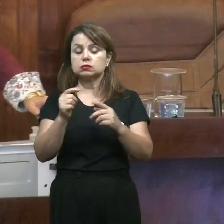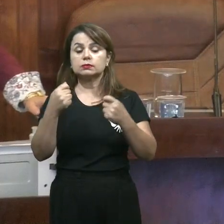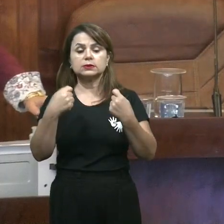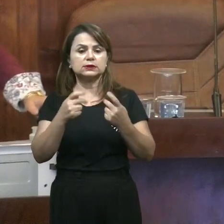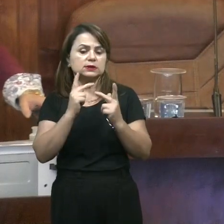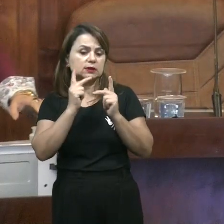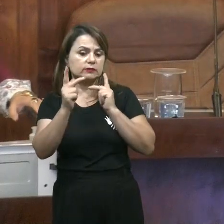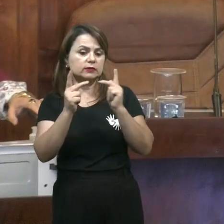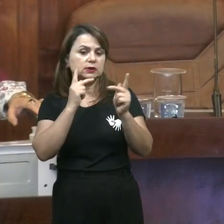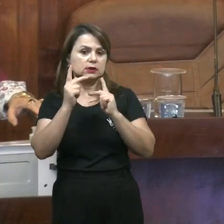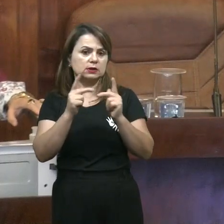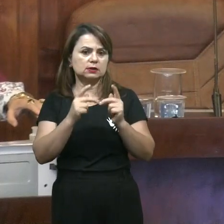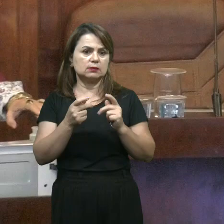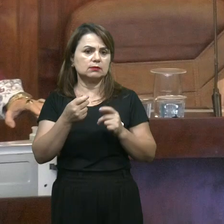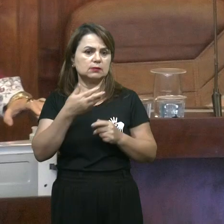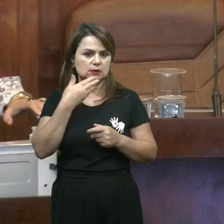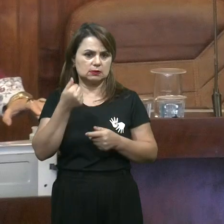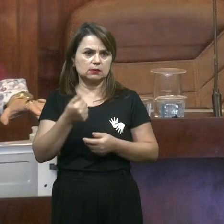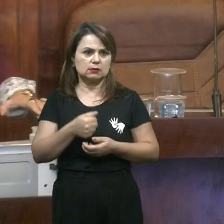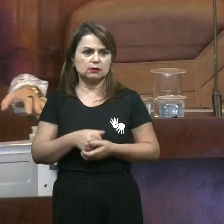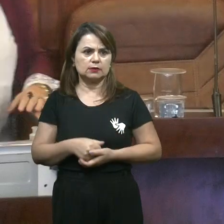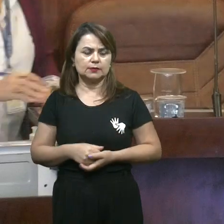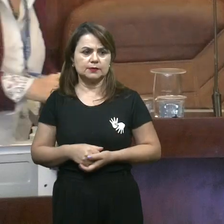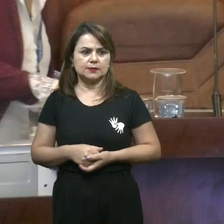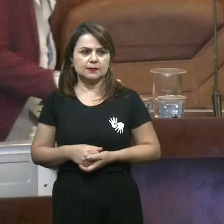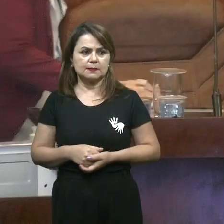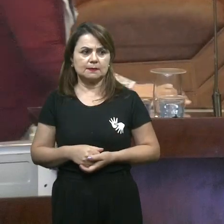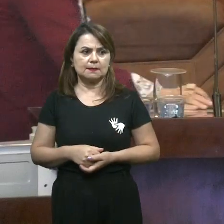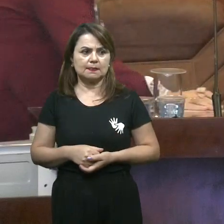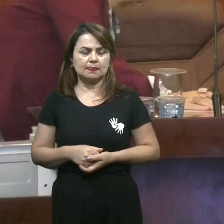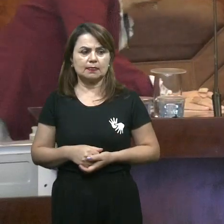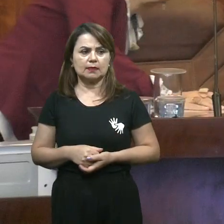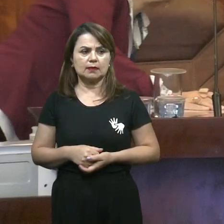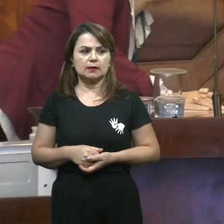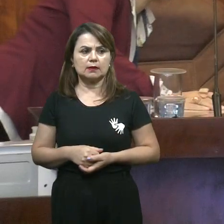obriga a